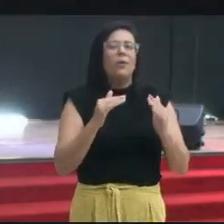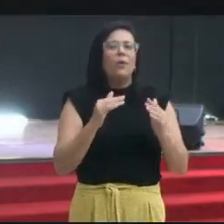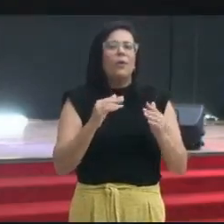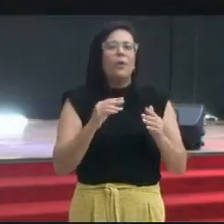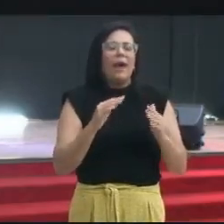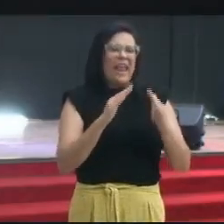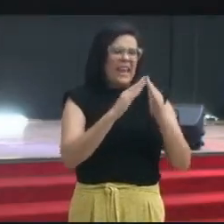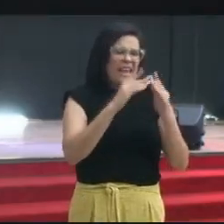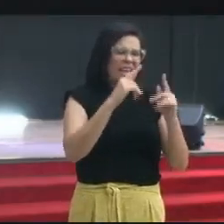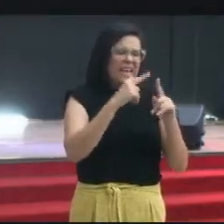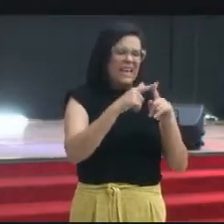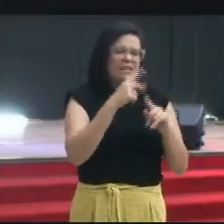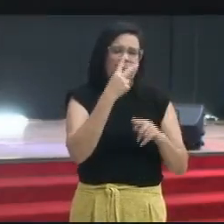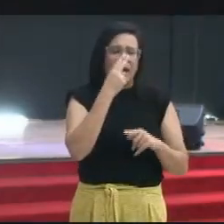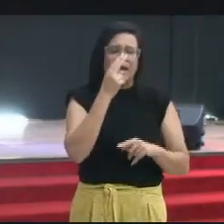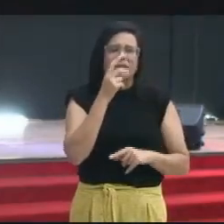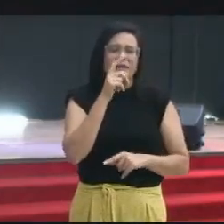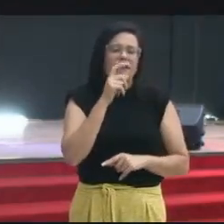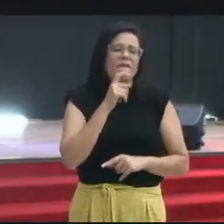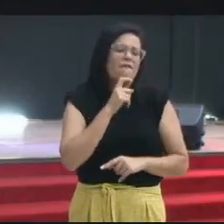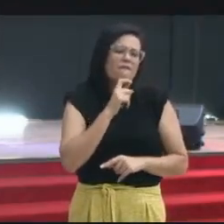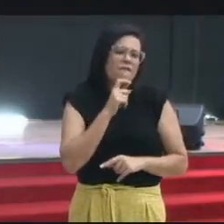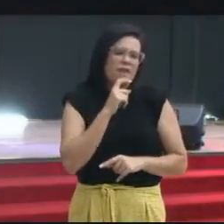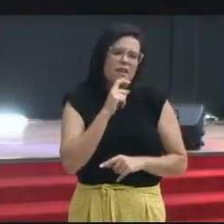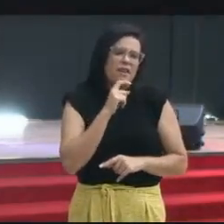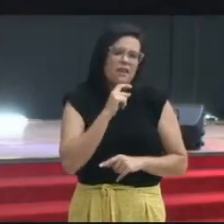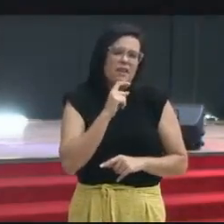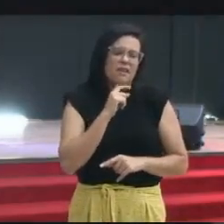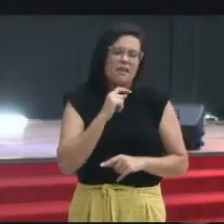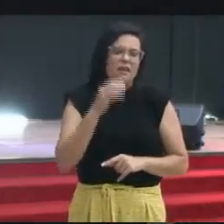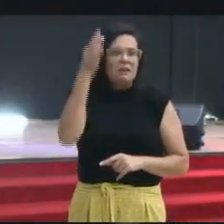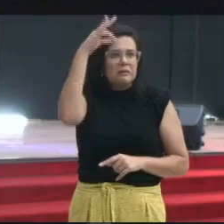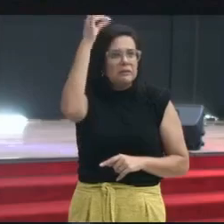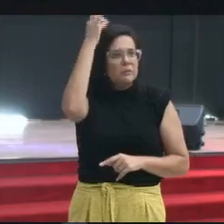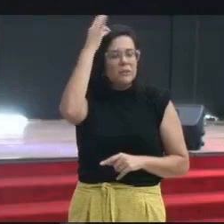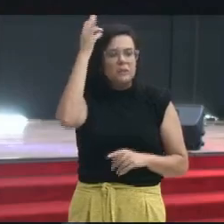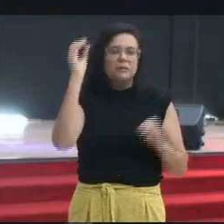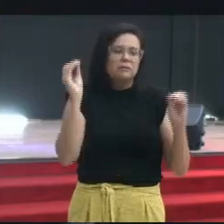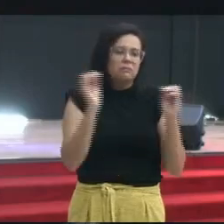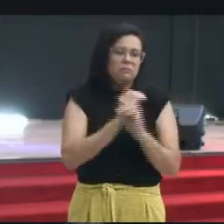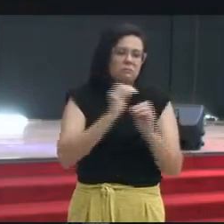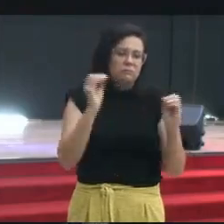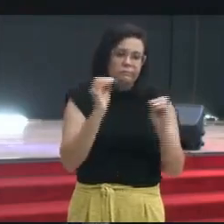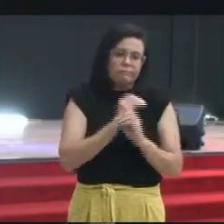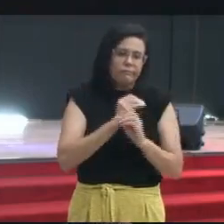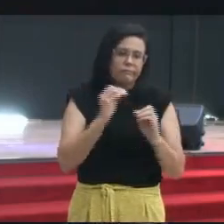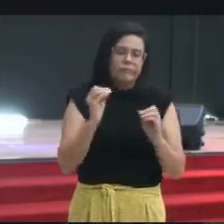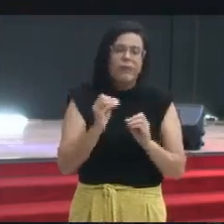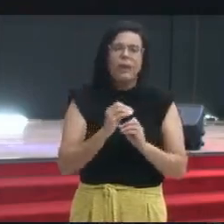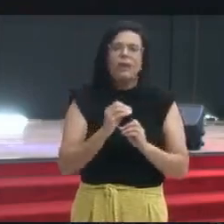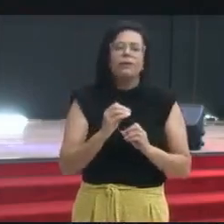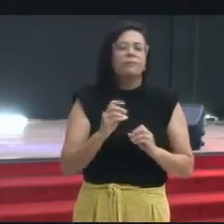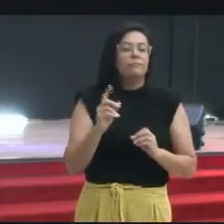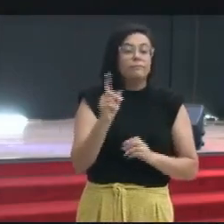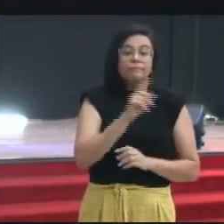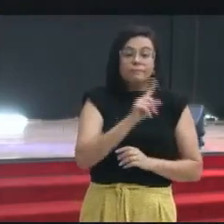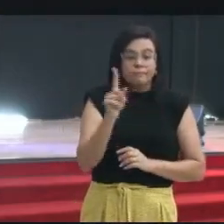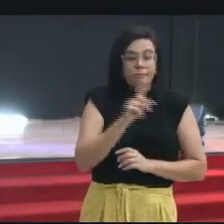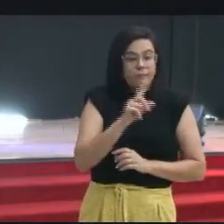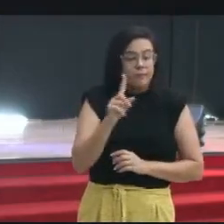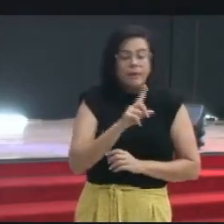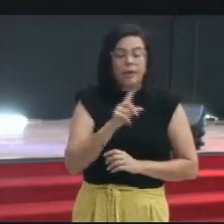uma igreja formal. O anormal é uma igreja mecânica. O anormal é uma